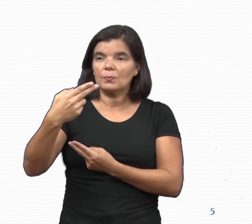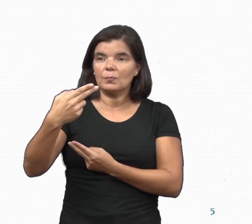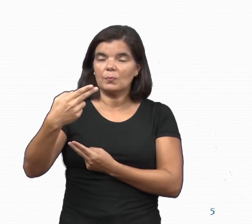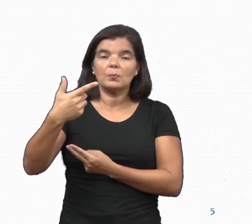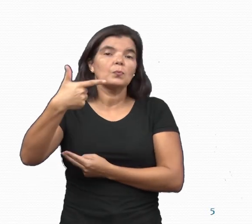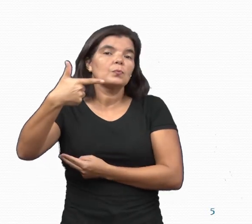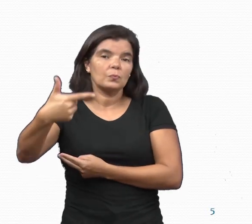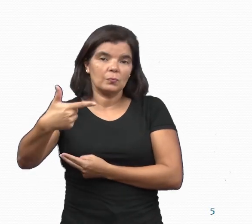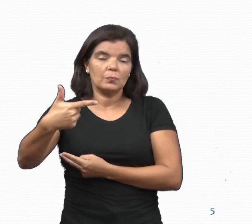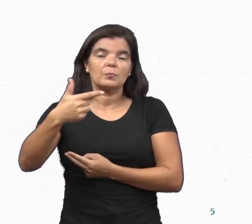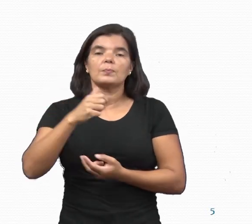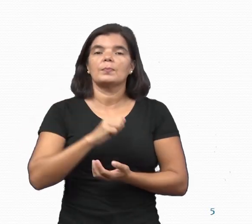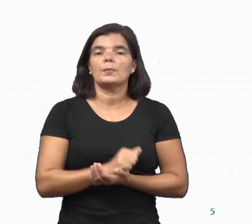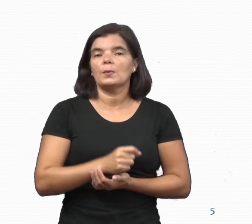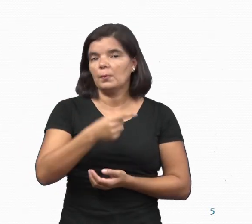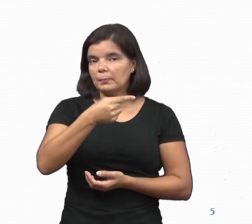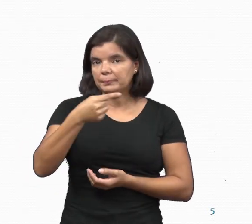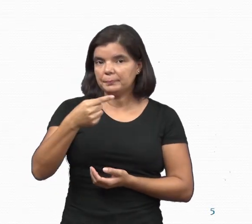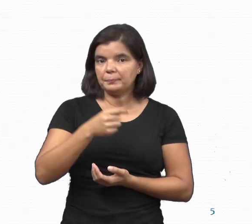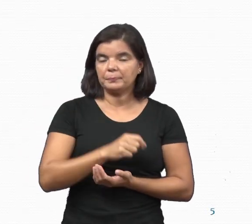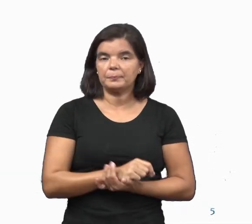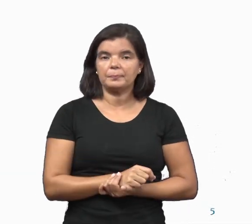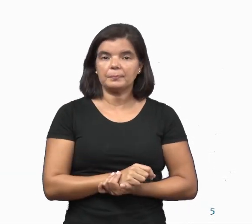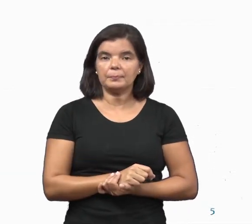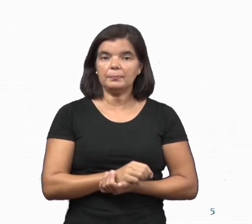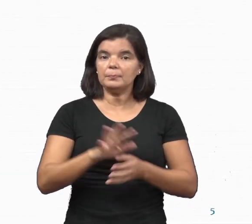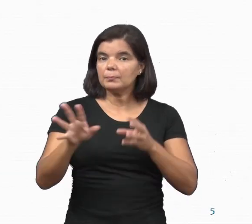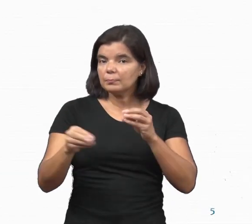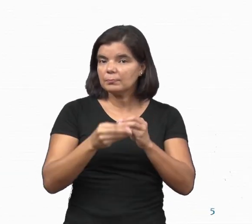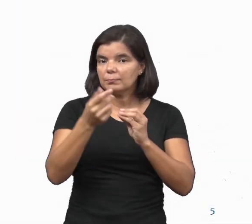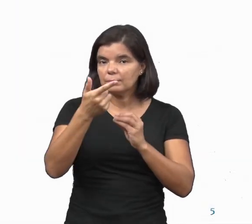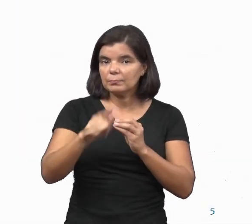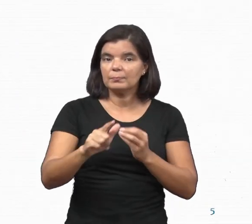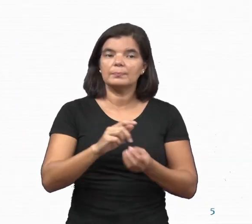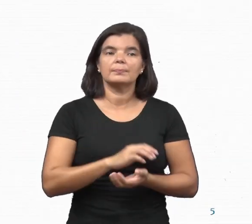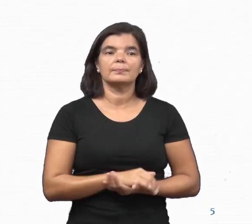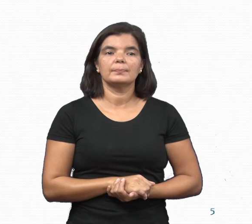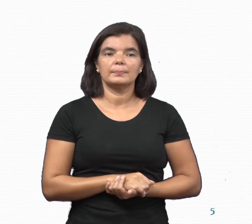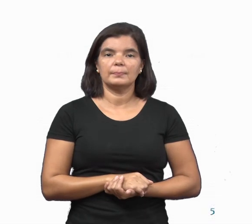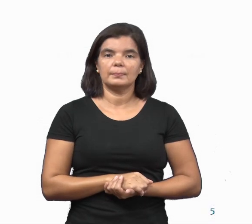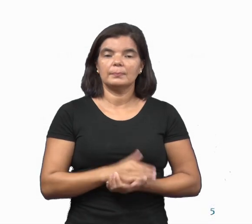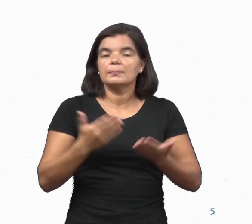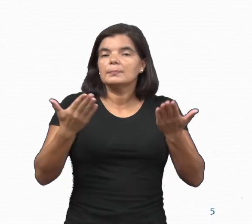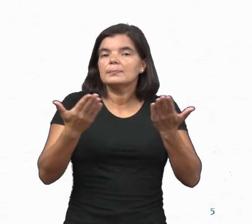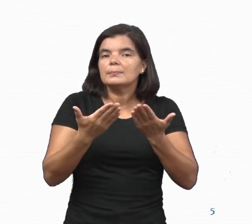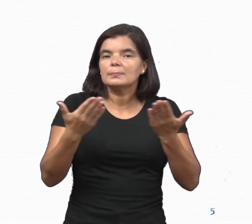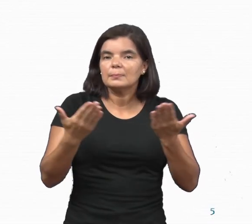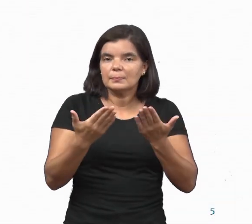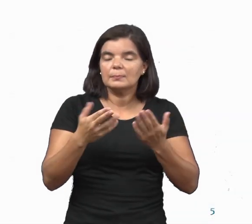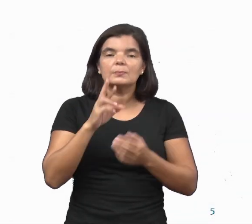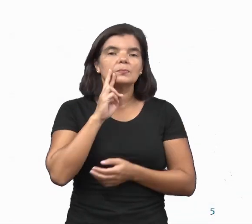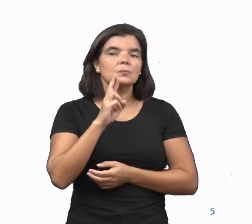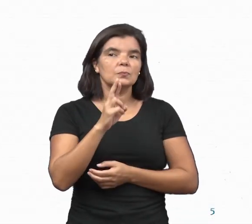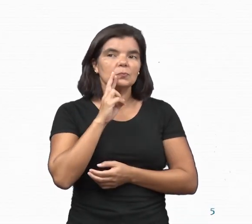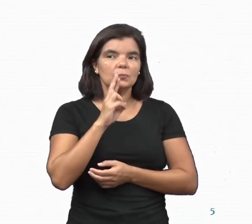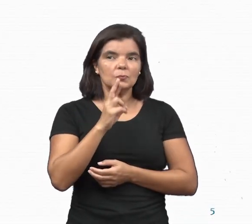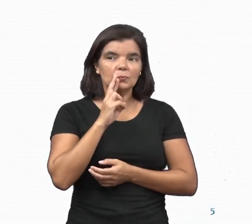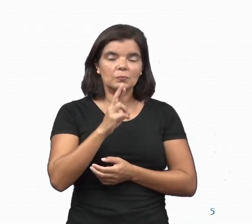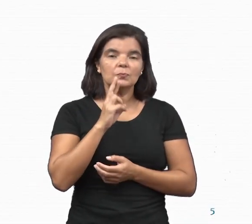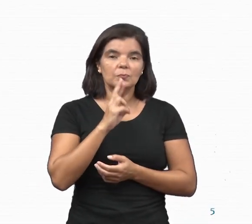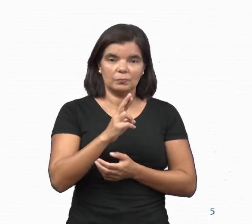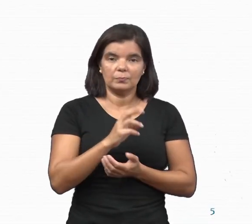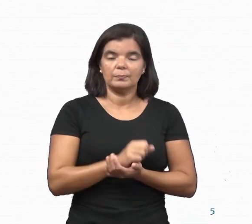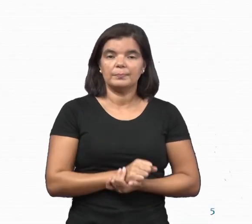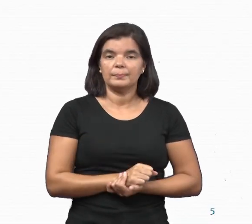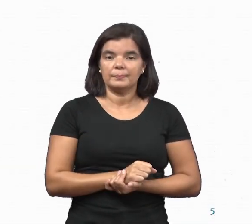ele mesmo, né? Dá o menos 2. E reescrevo o resto. Agora, eu vou resolver, ó, essa